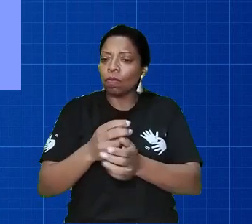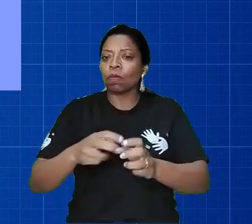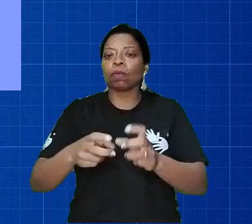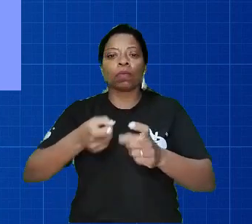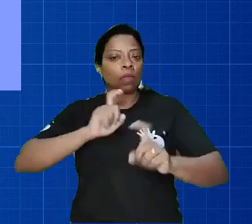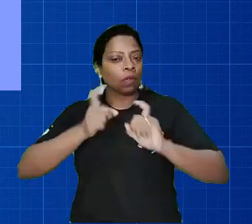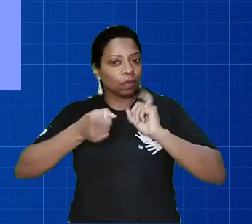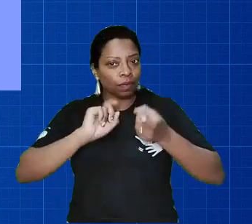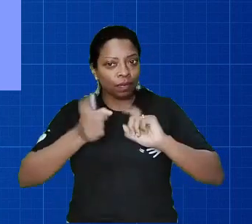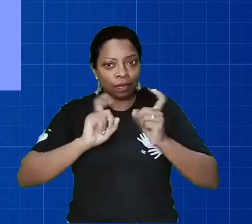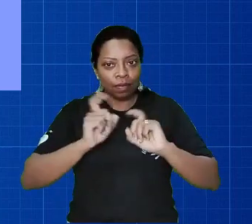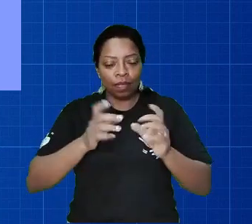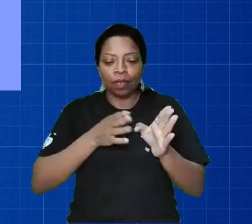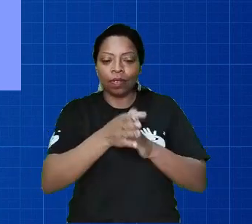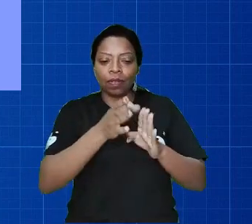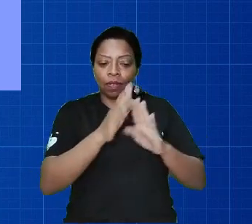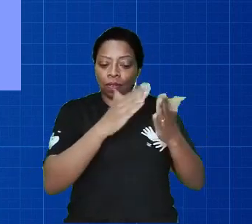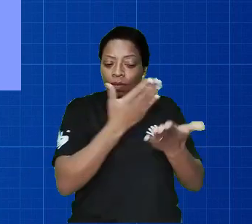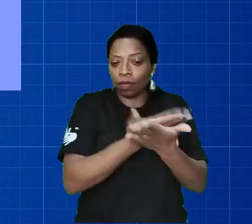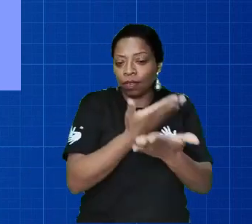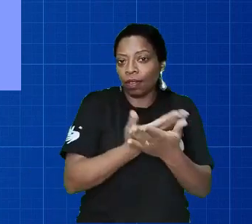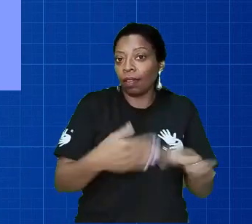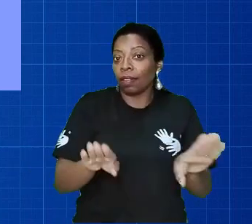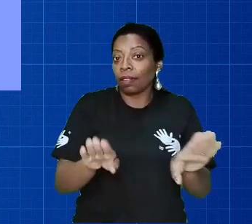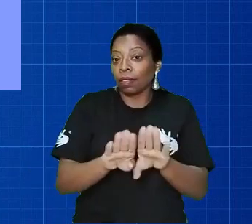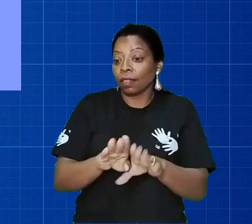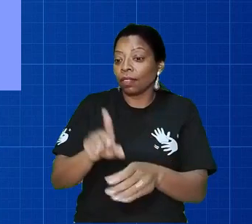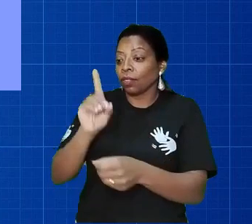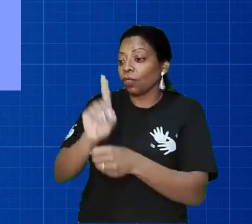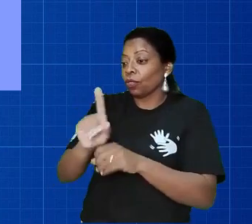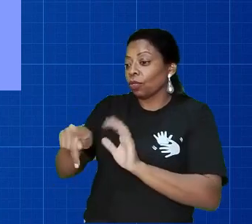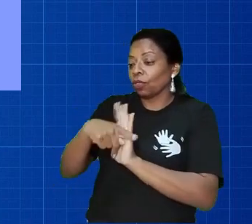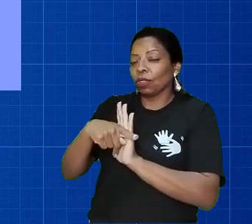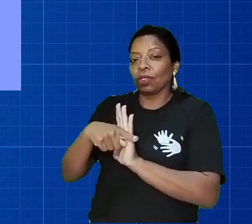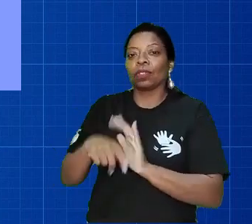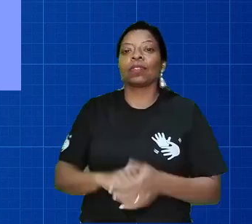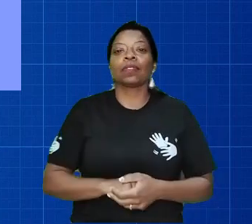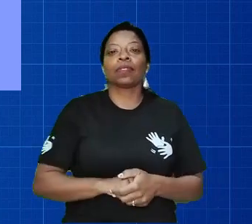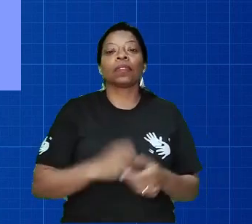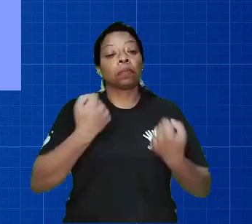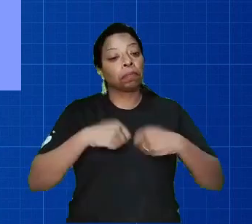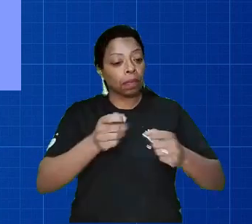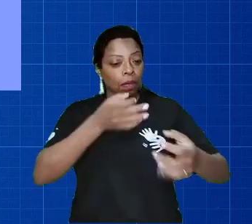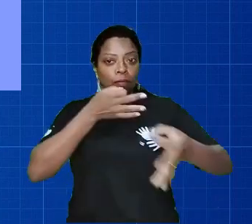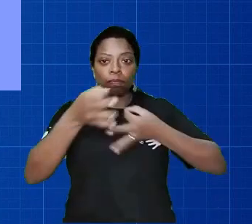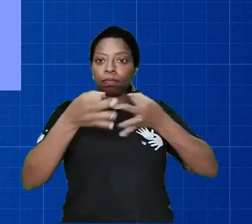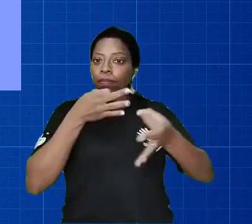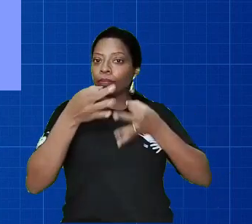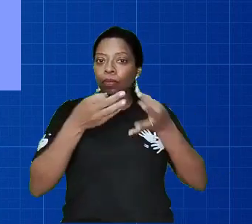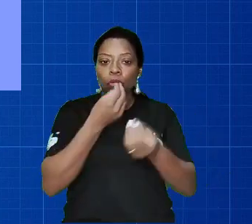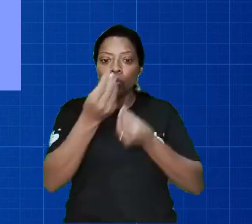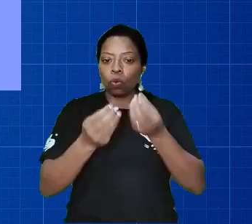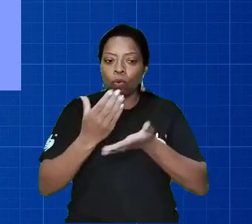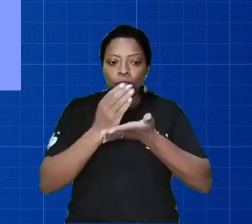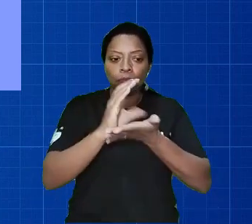dos conselhos e também da diretoria. Ele deve opinar sobre a aplicação dos recursos de